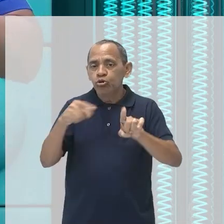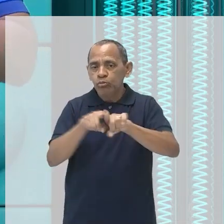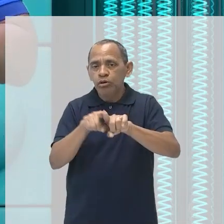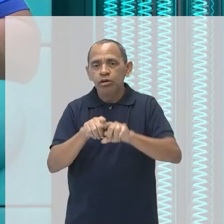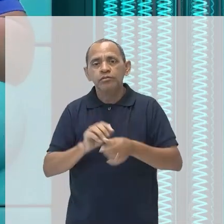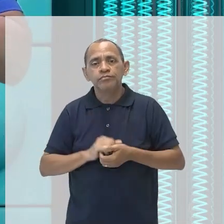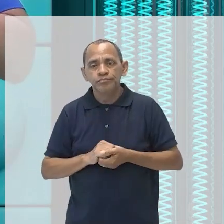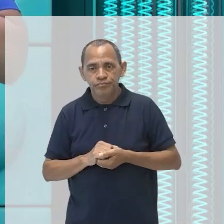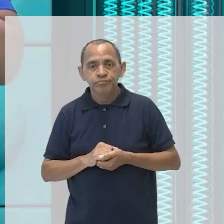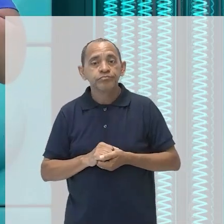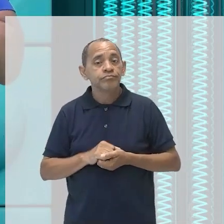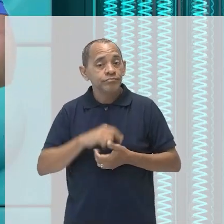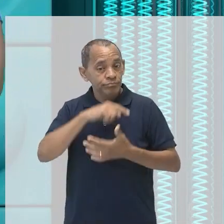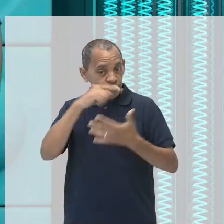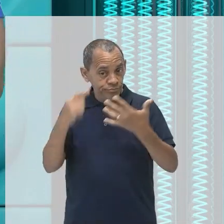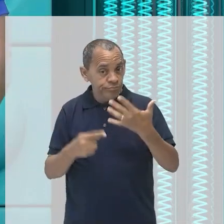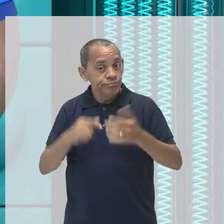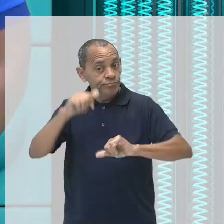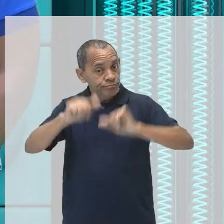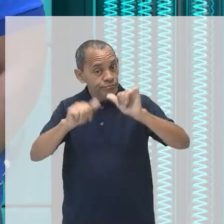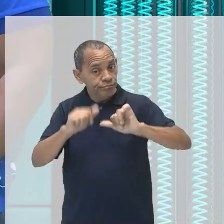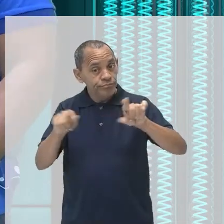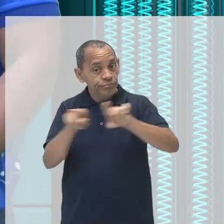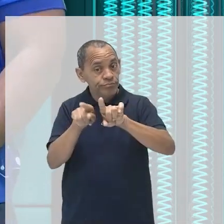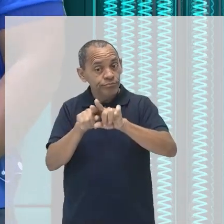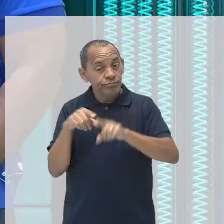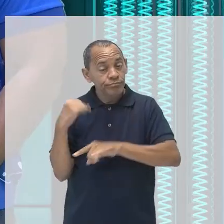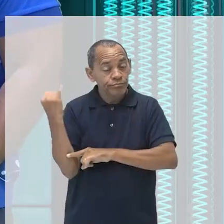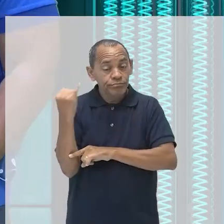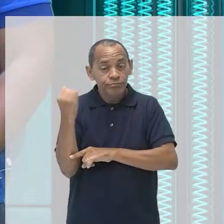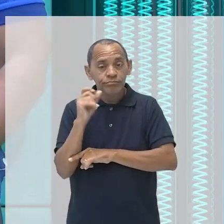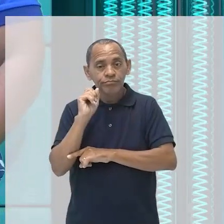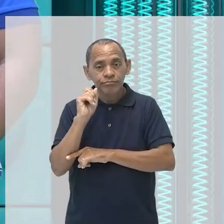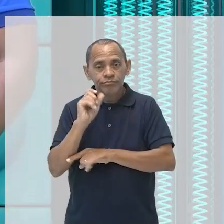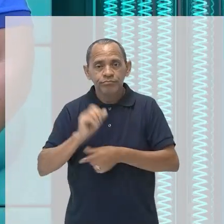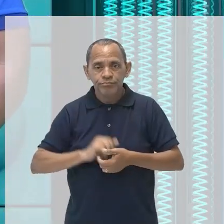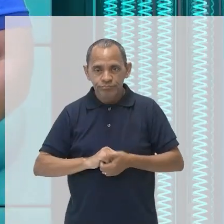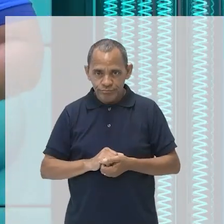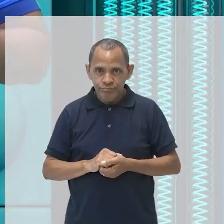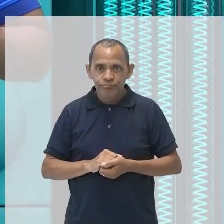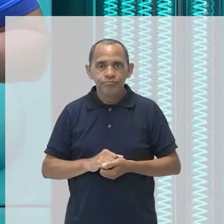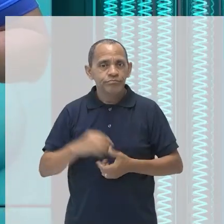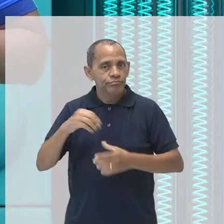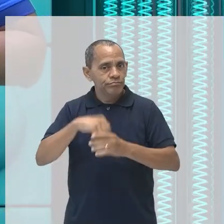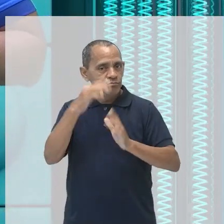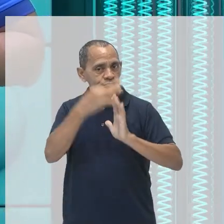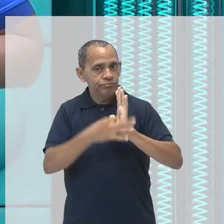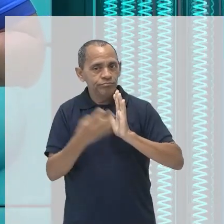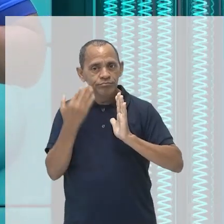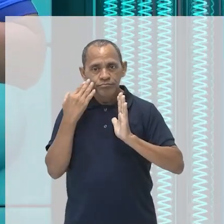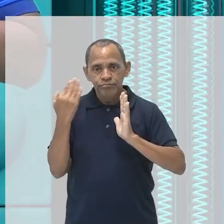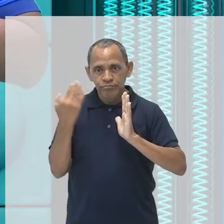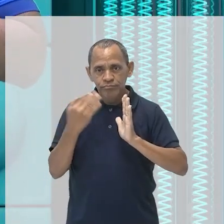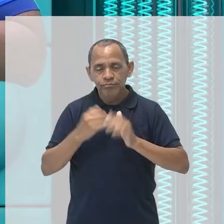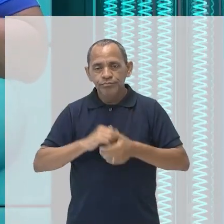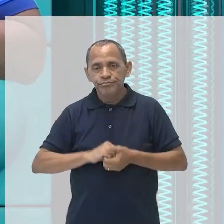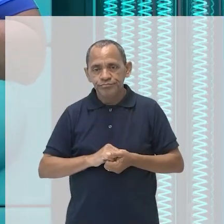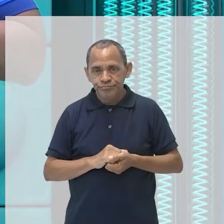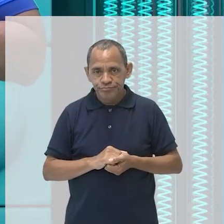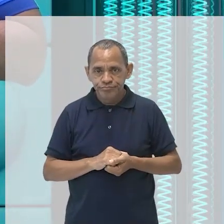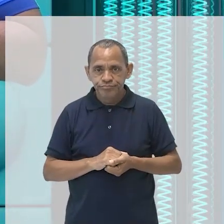seguir. Temos outros elementos para analisar que são importantes também nesse texto. E agora nós vamos olhar